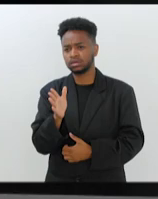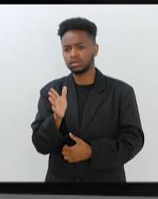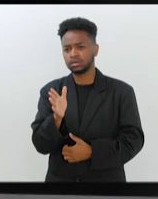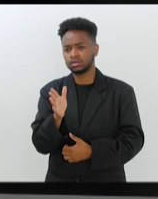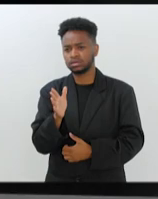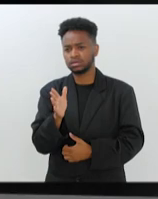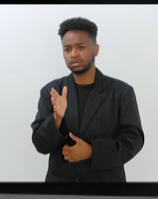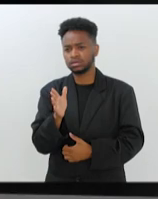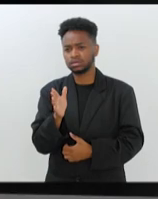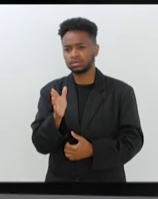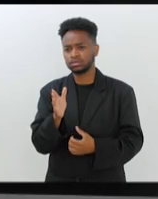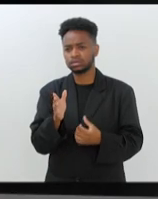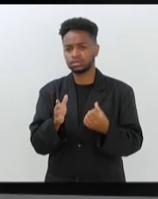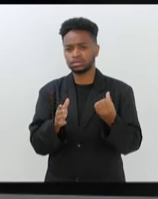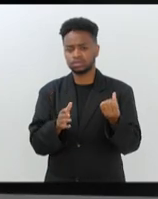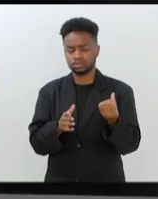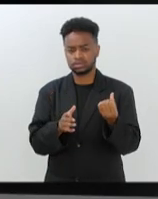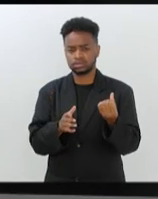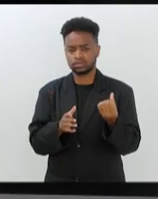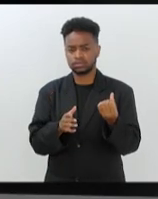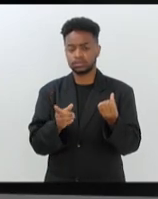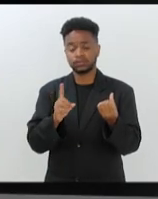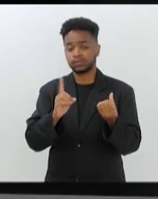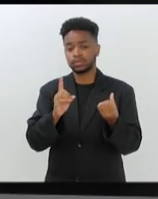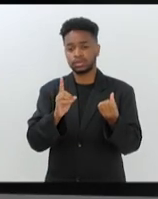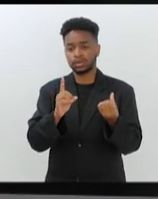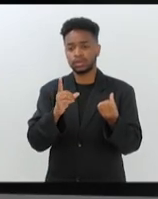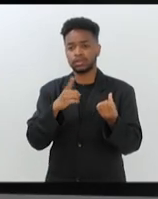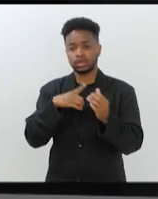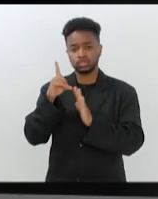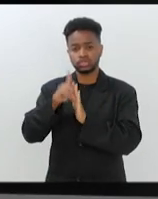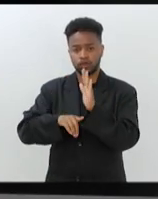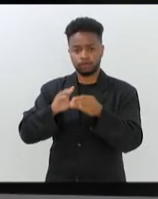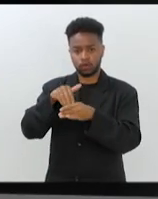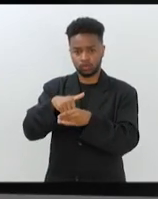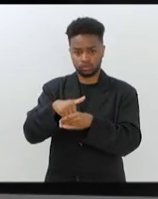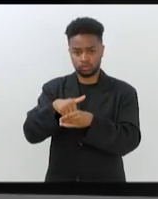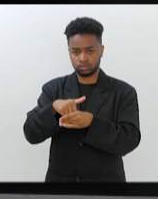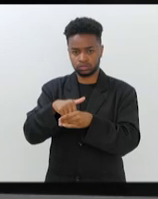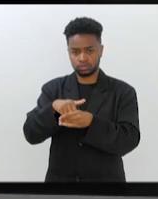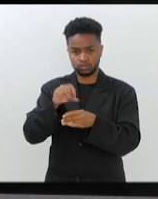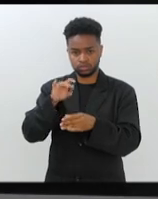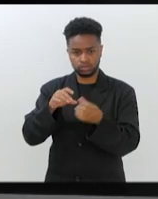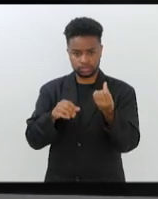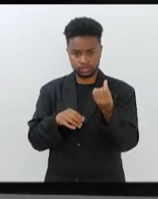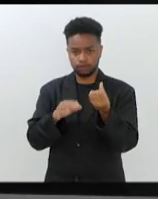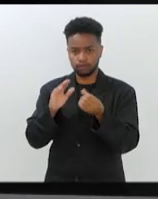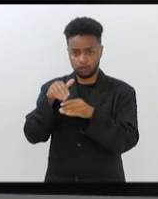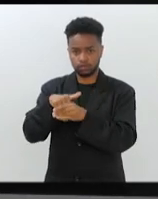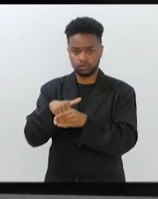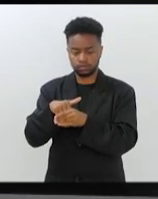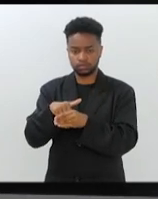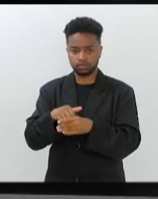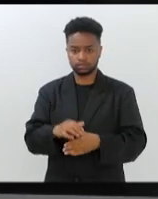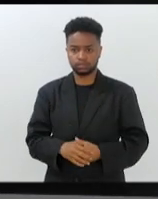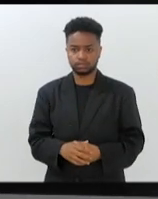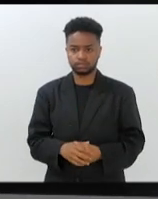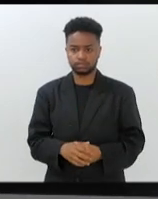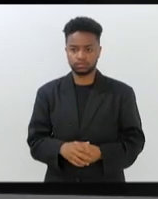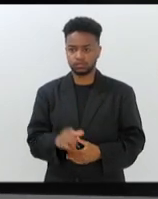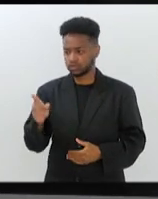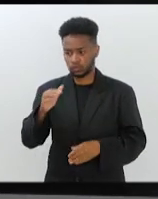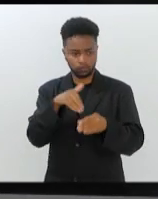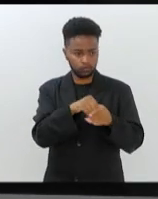já e acho que não esses que tem direito ao voto se que Vot são seis que Vot senhora